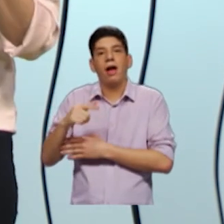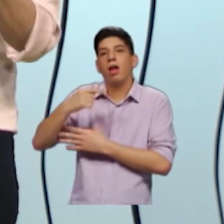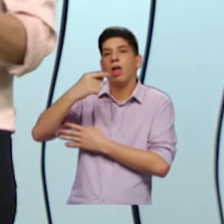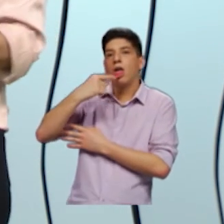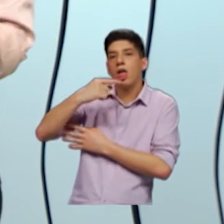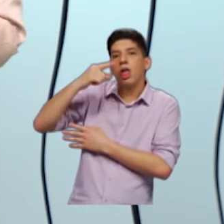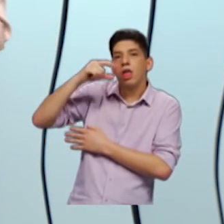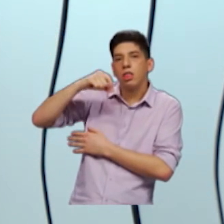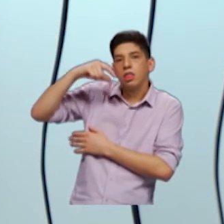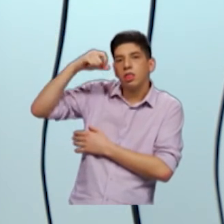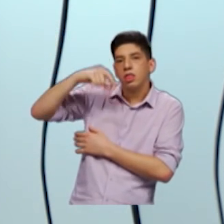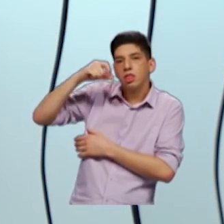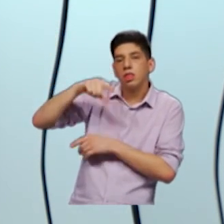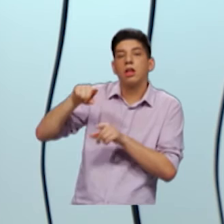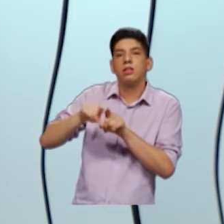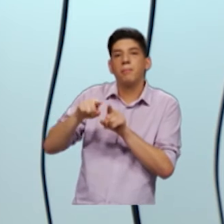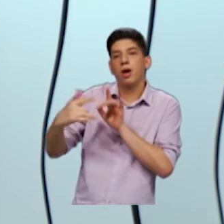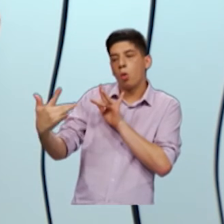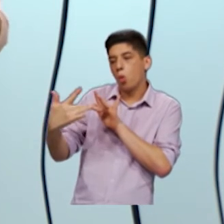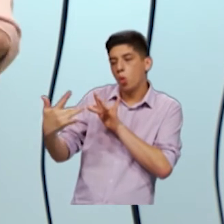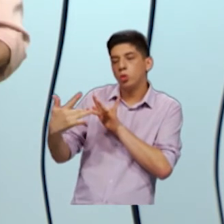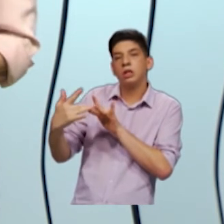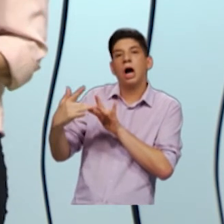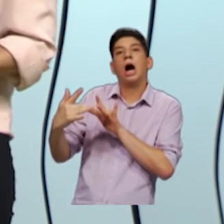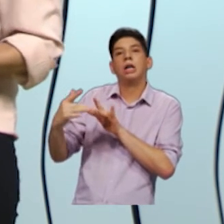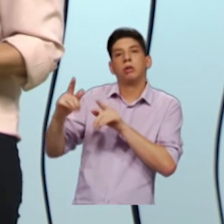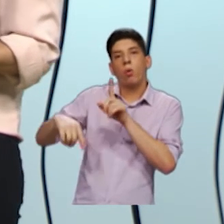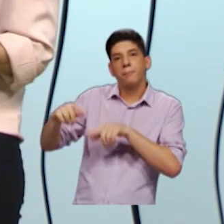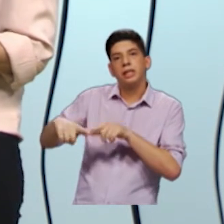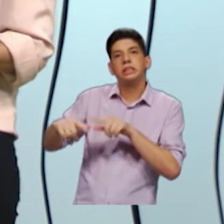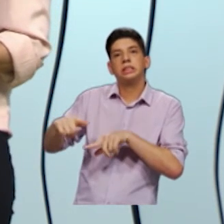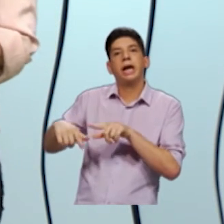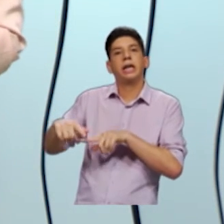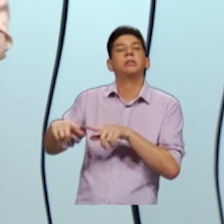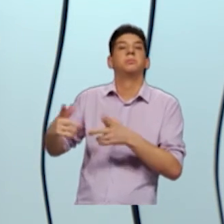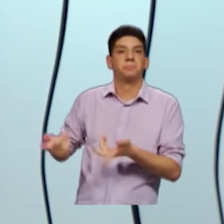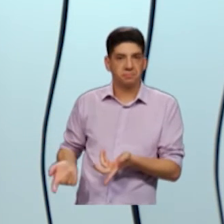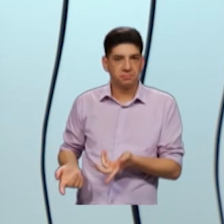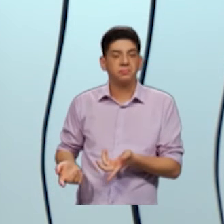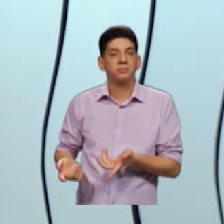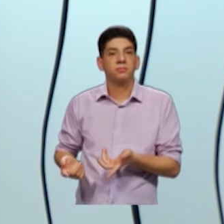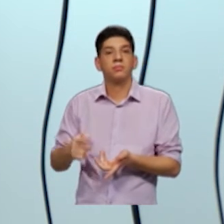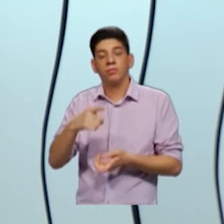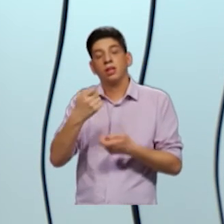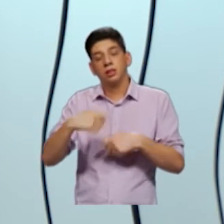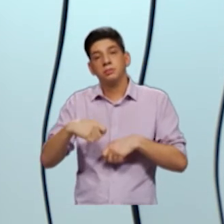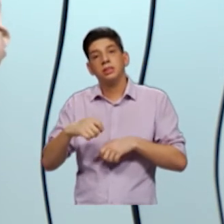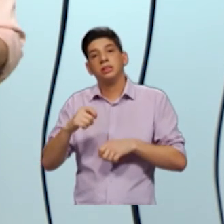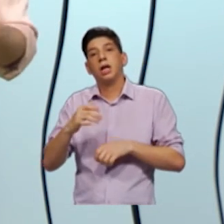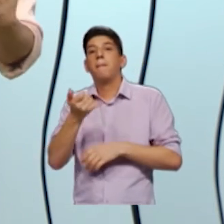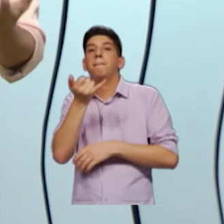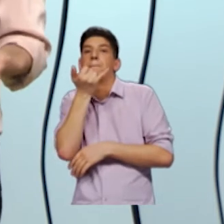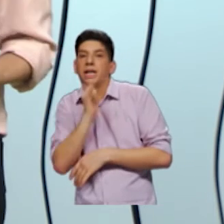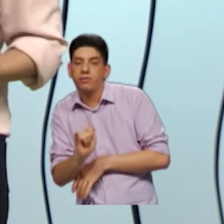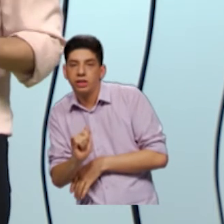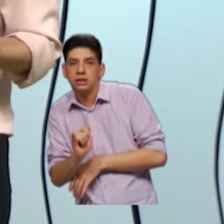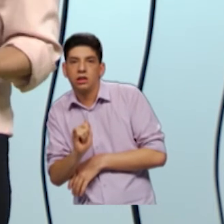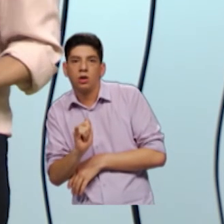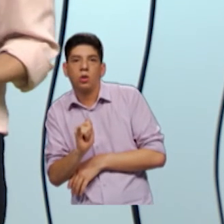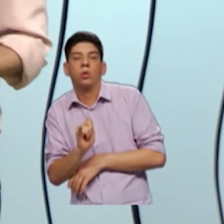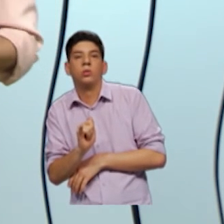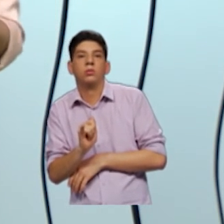espirro, pelo contato que você tem com alguns objetos contaminados. E você deve fazer a prevenção de